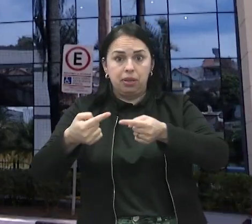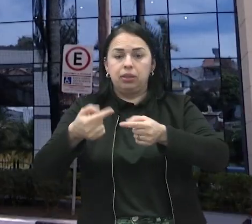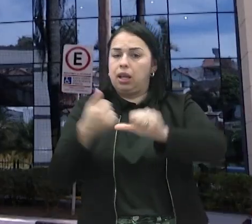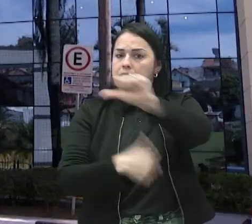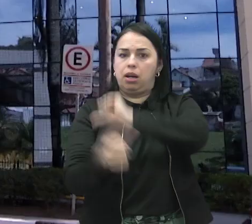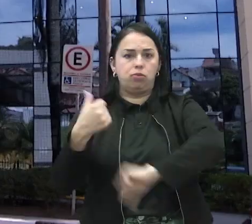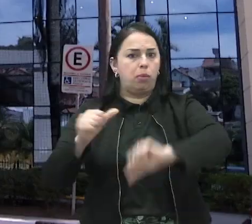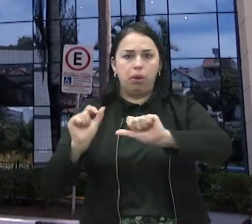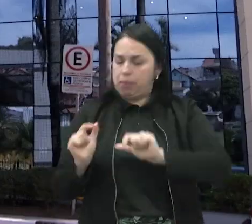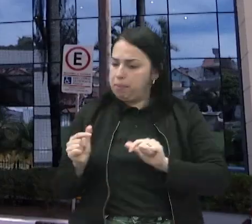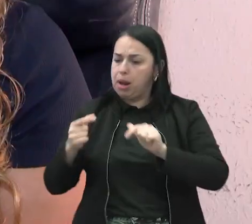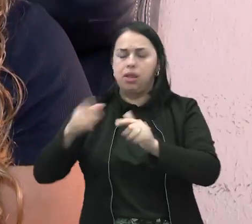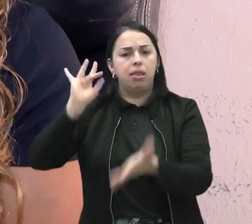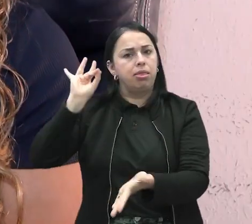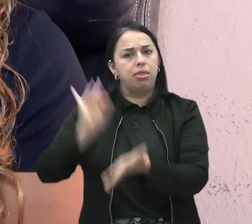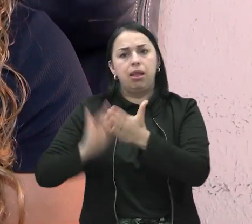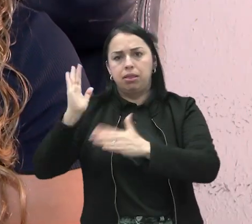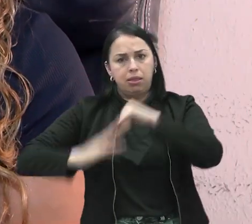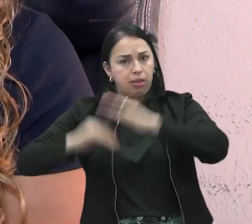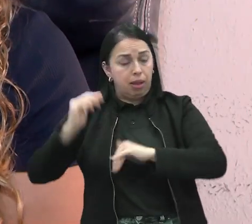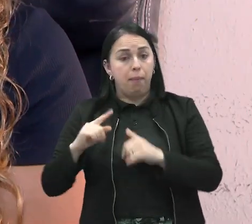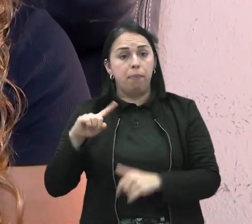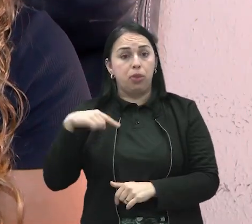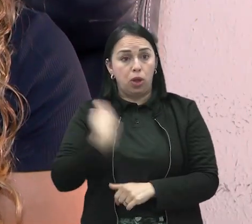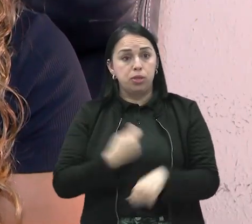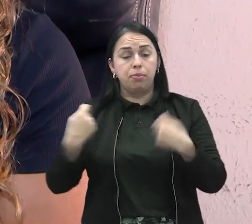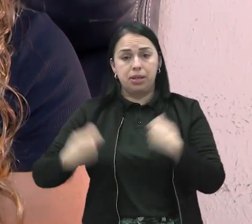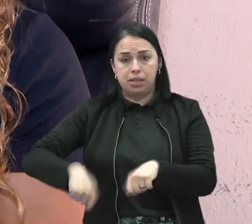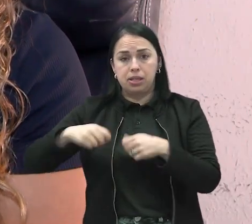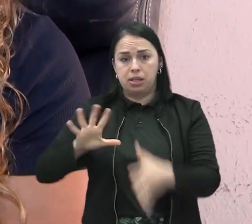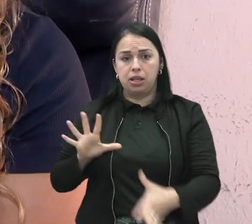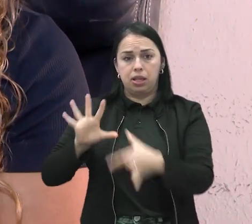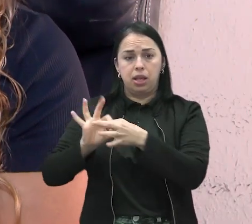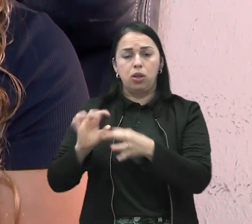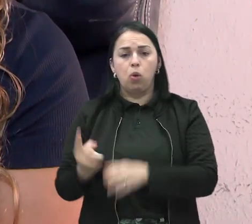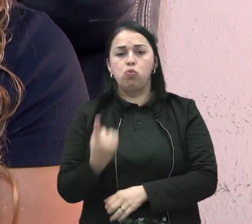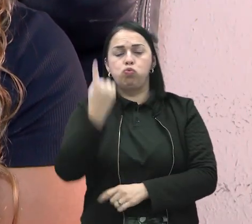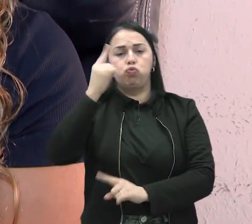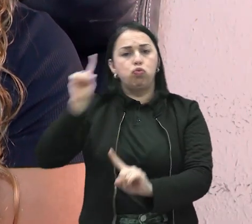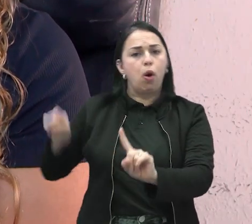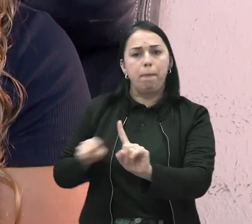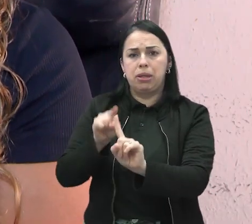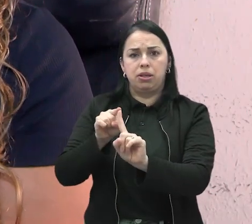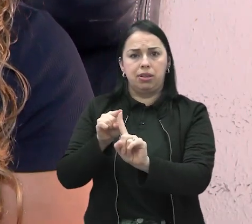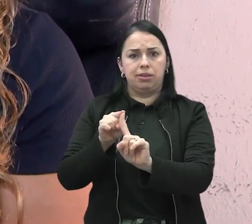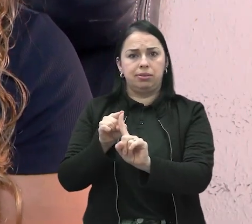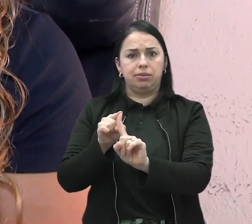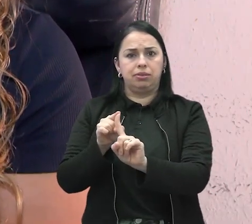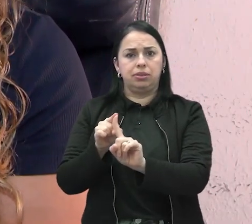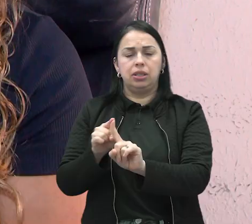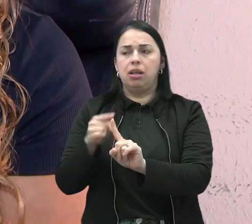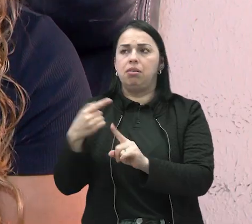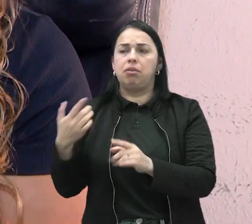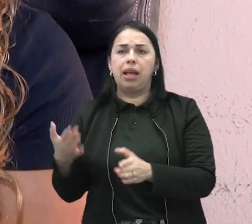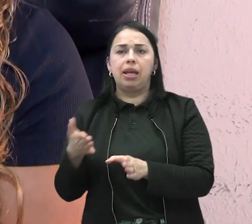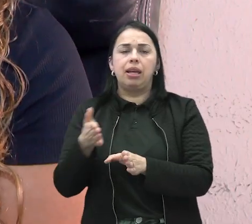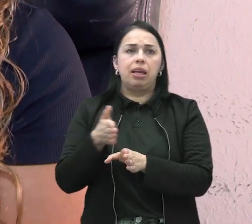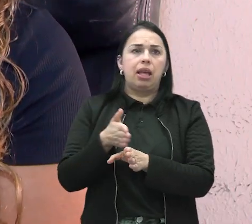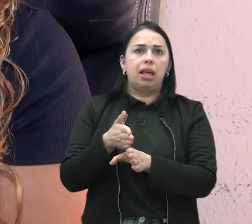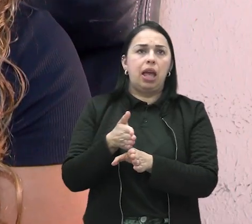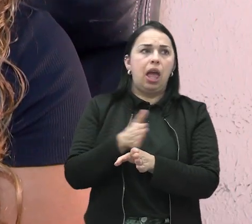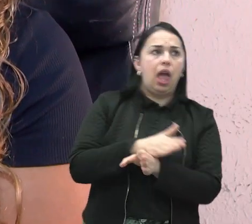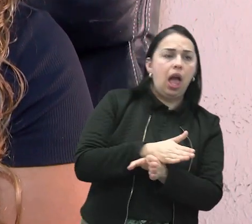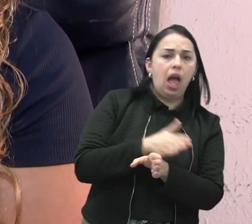em ações concretas. Precisamos unir forças em uma única direção. Não existem lados,